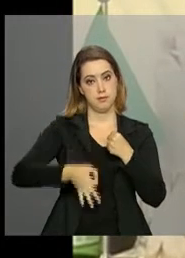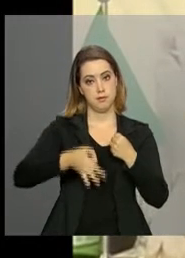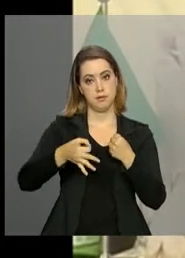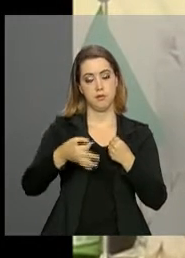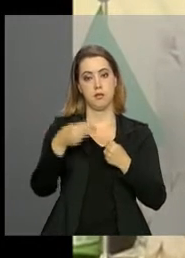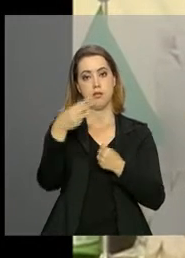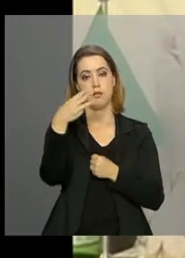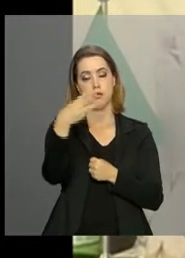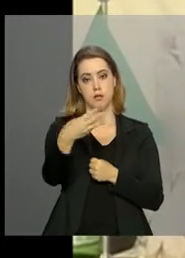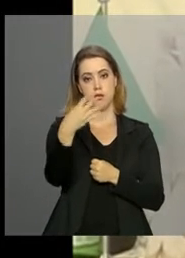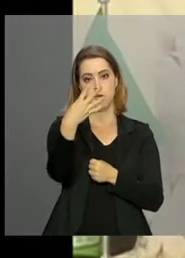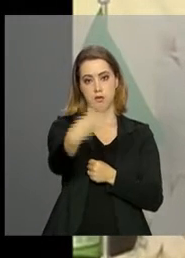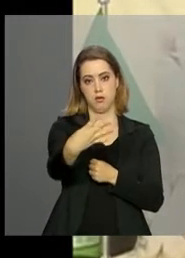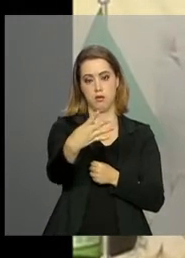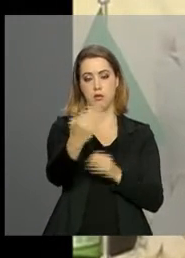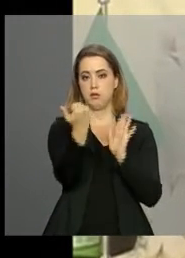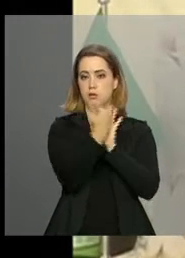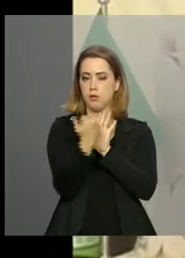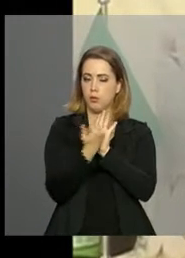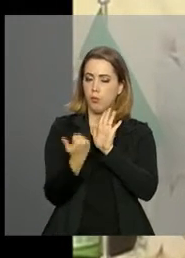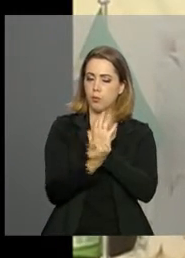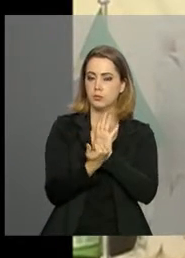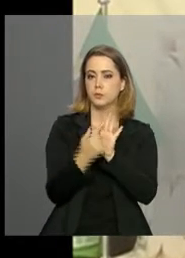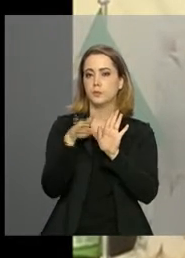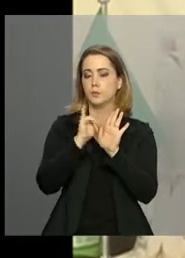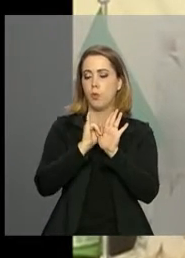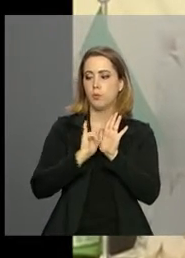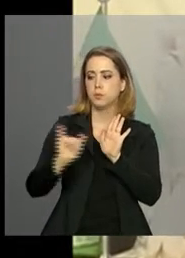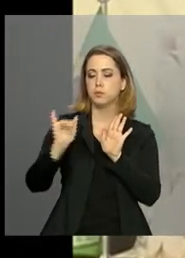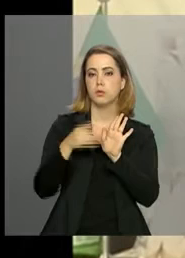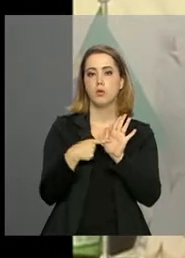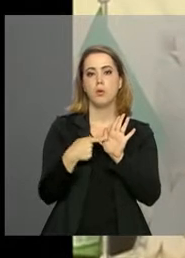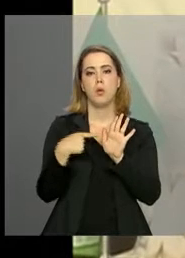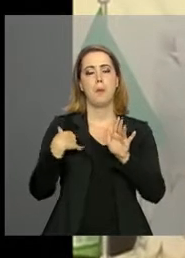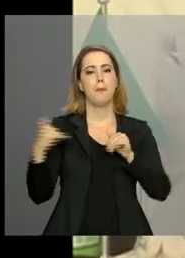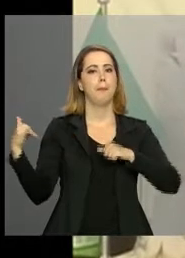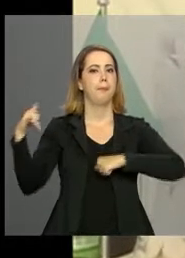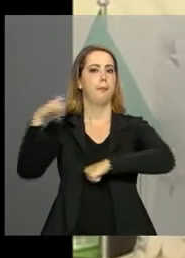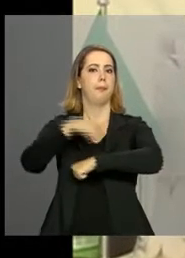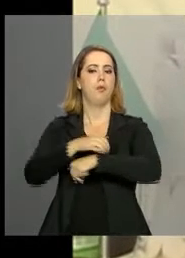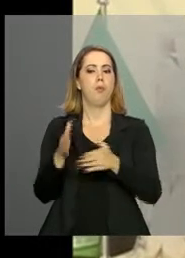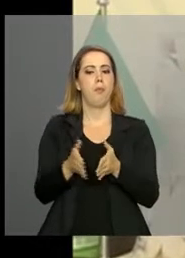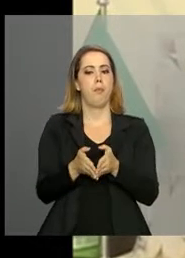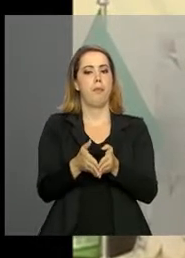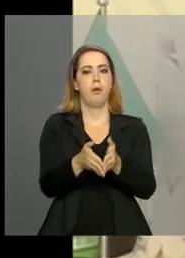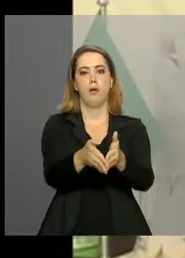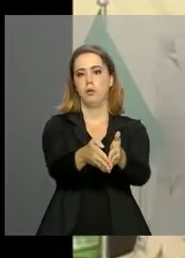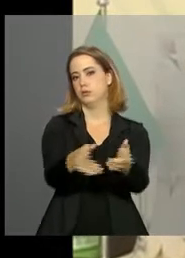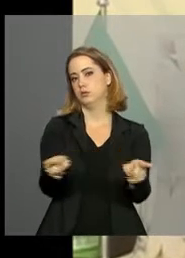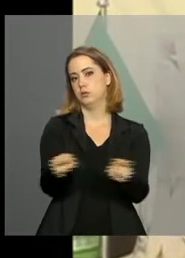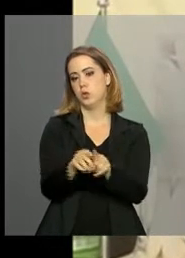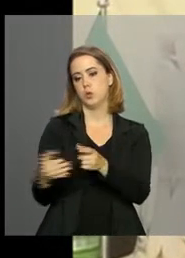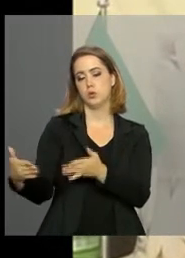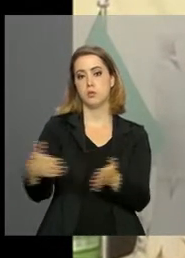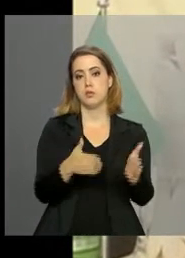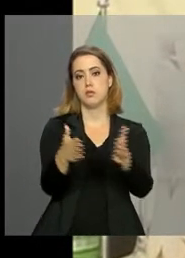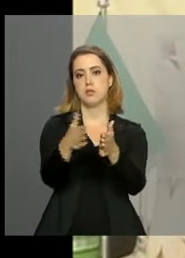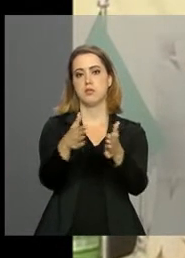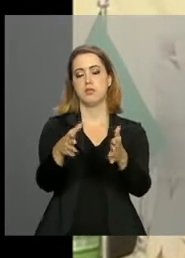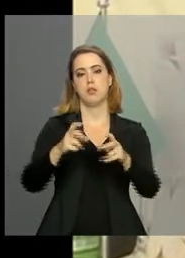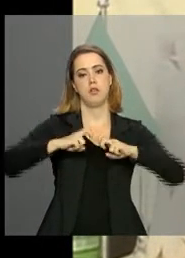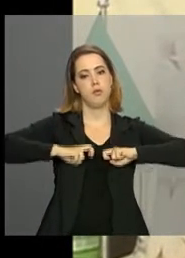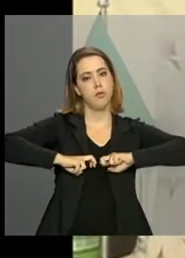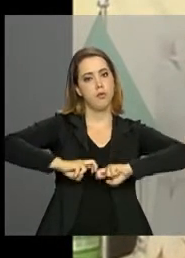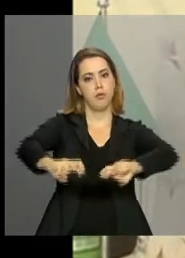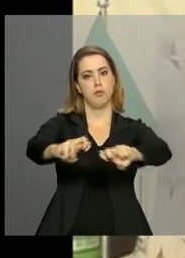34 projetos iniciais nas áreas de portos aeroportos rodovias e ferrovias